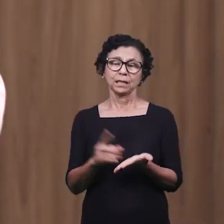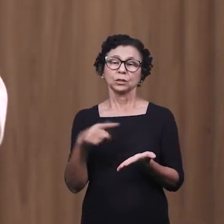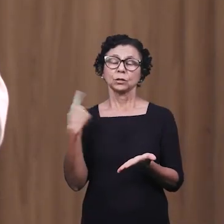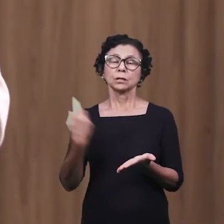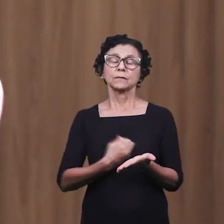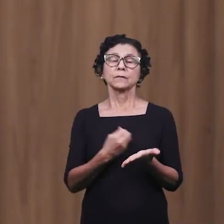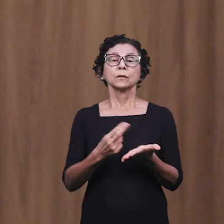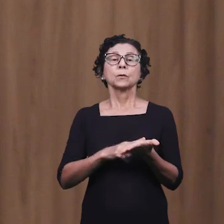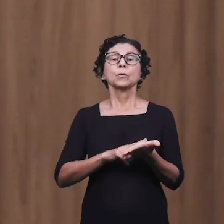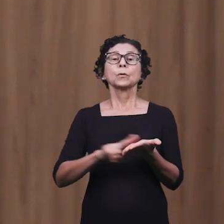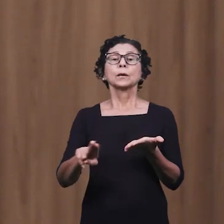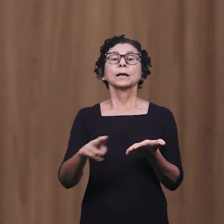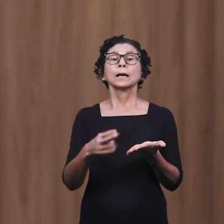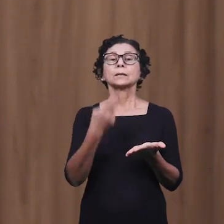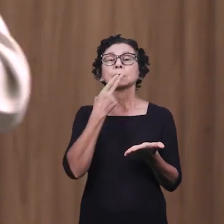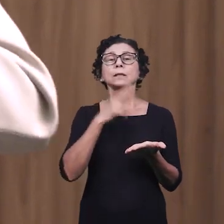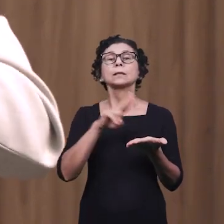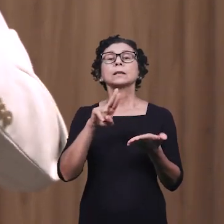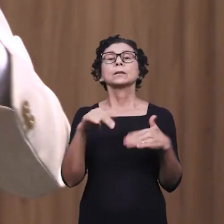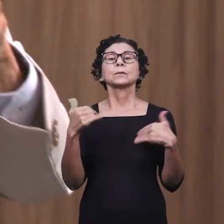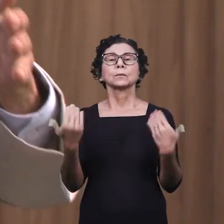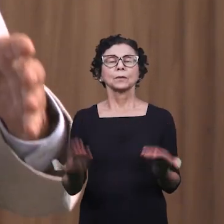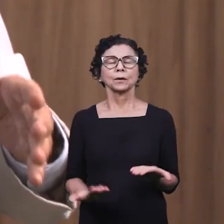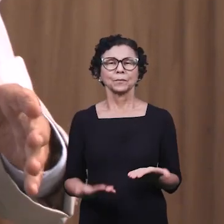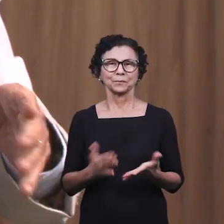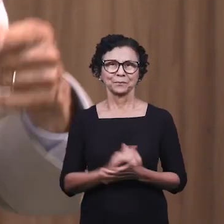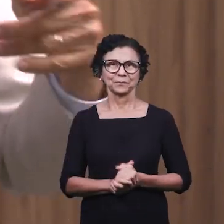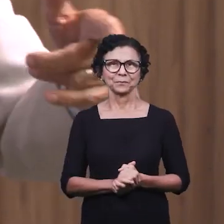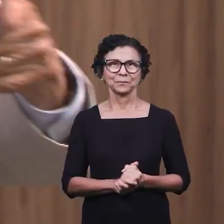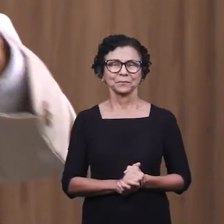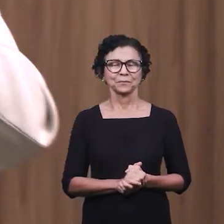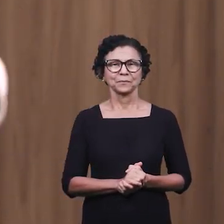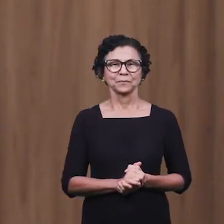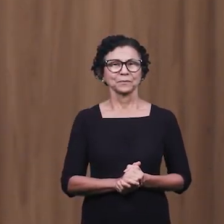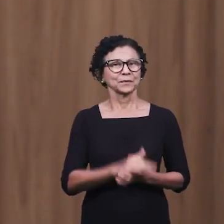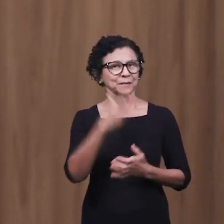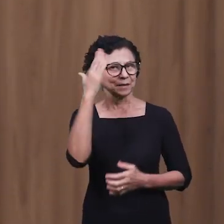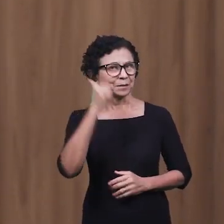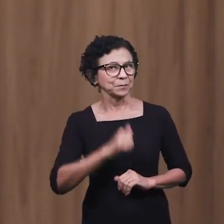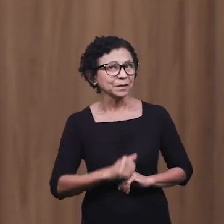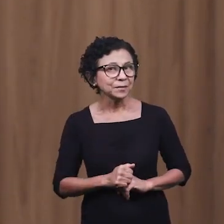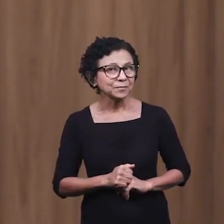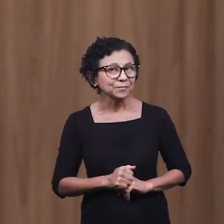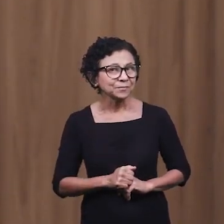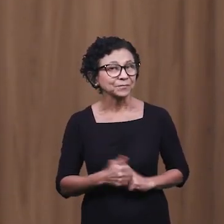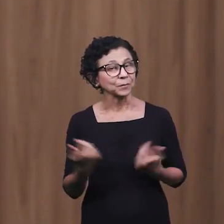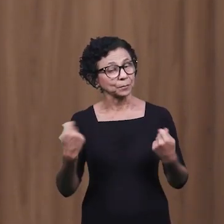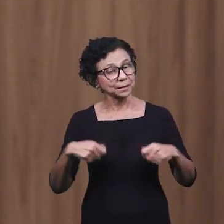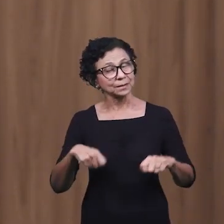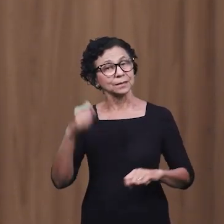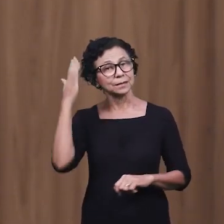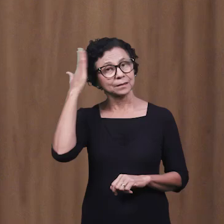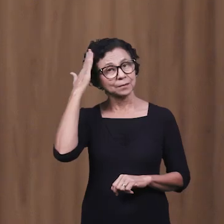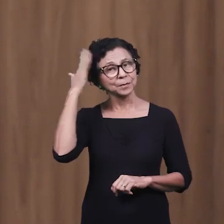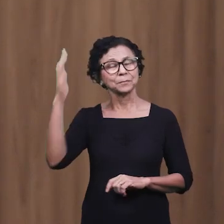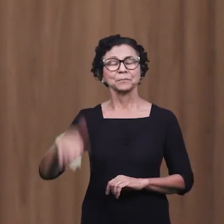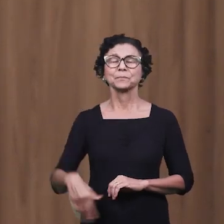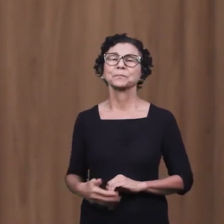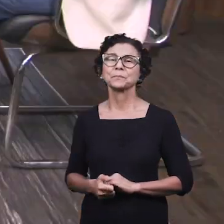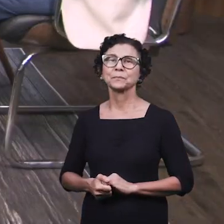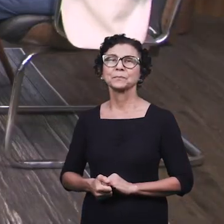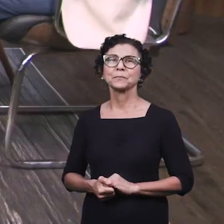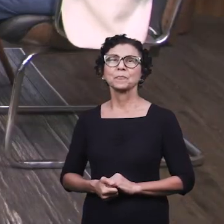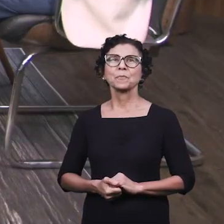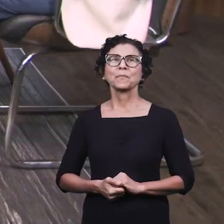estamos? É onde nós vamos chegar. E perguntar, você sabia? Você precisa saber, que é o profético. Agora é